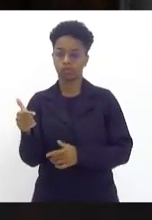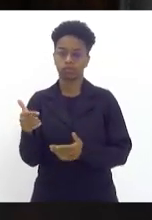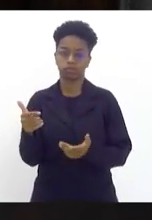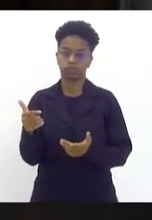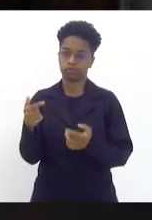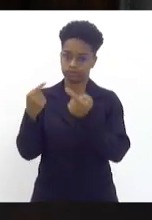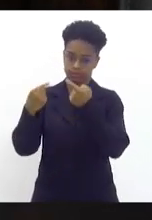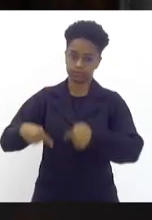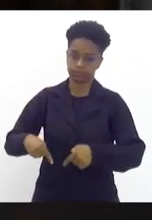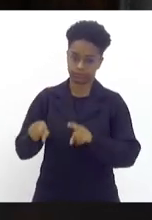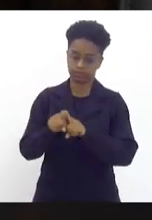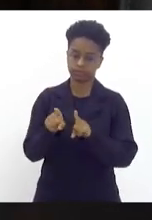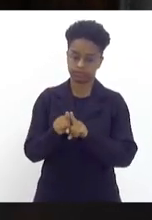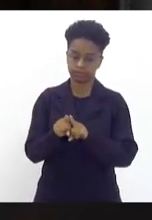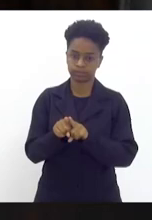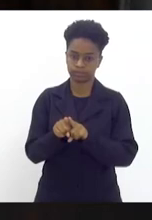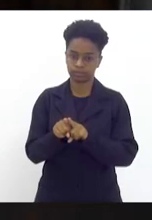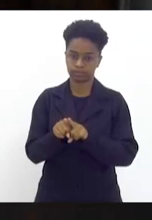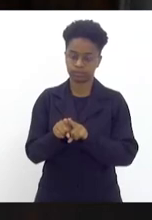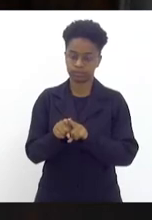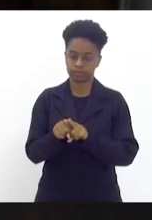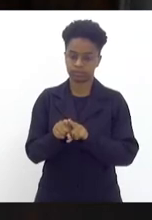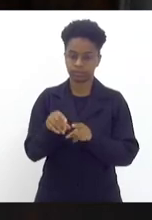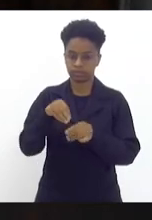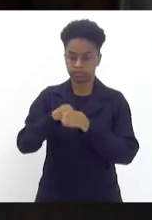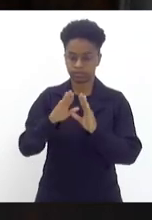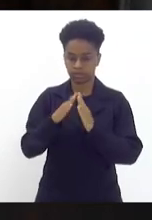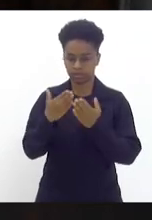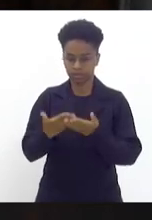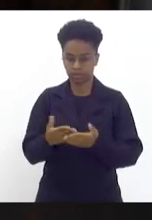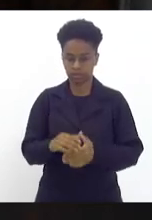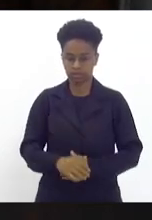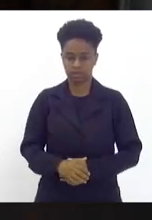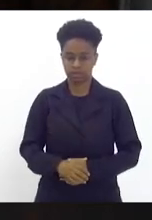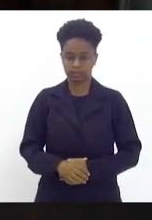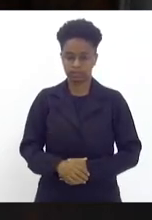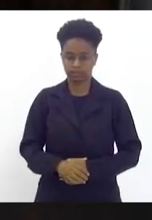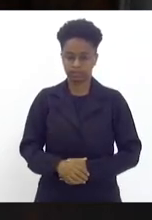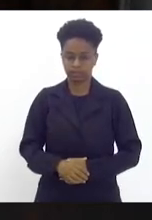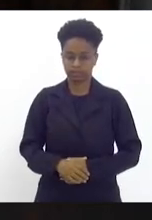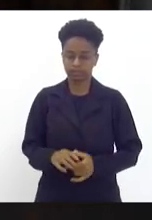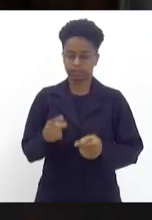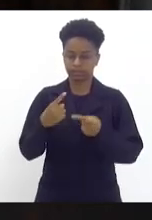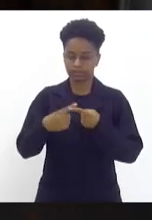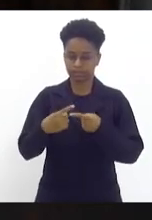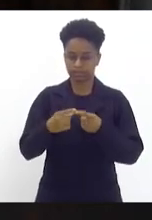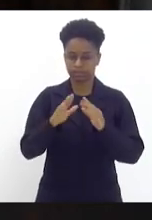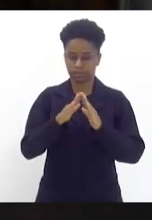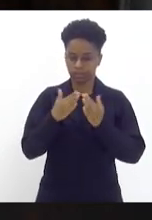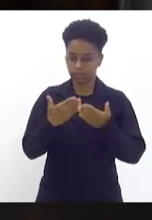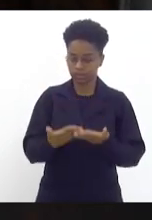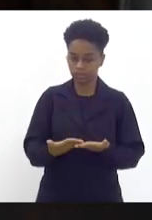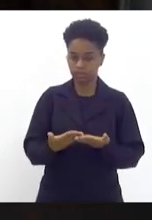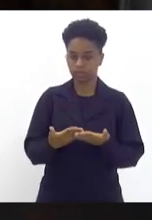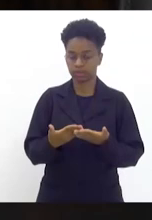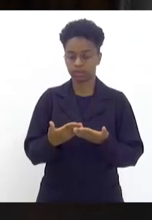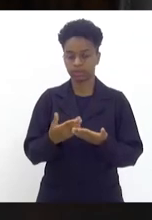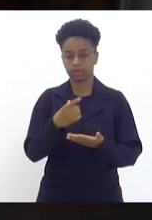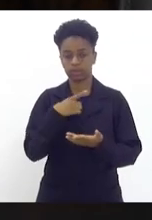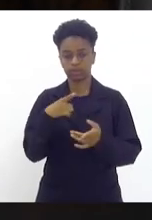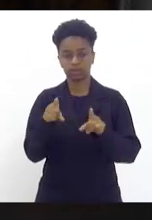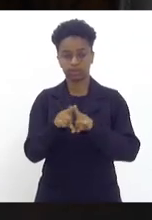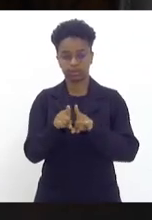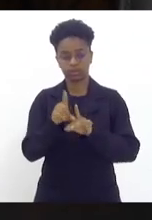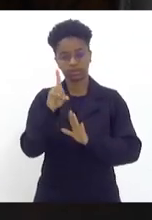outro desafio, não é, para as escolas. As escolas também têm